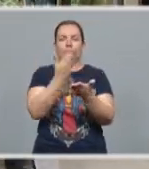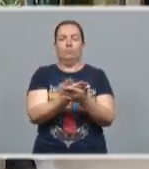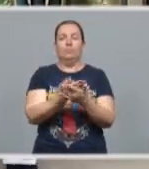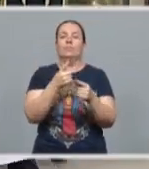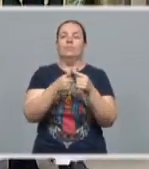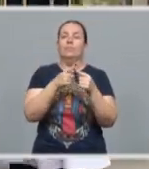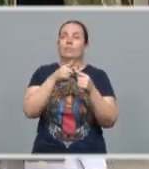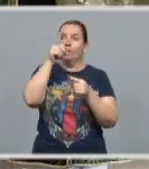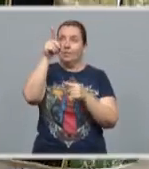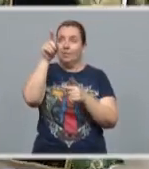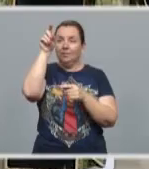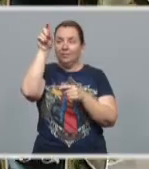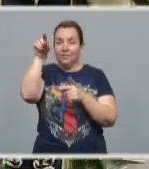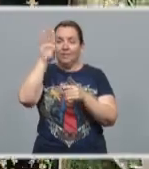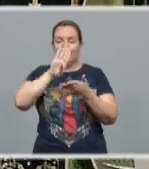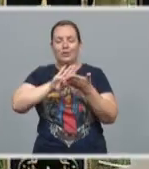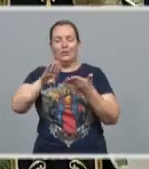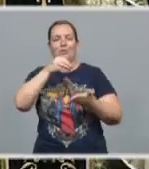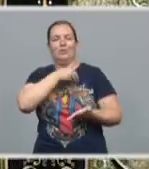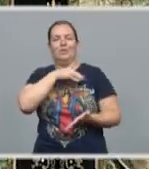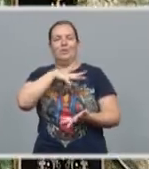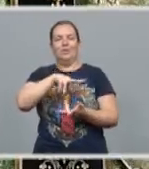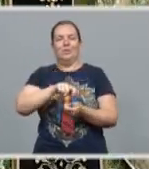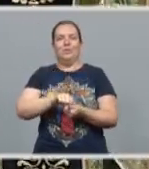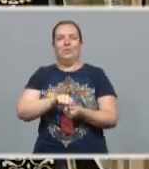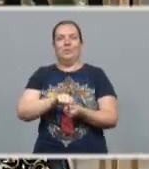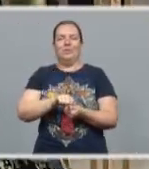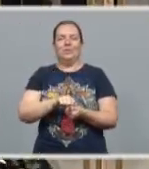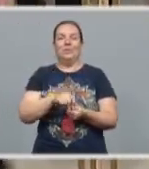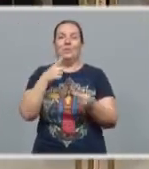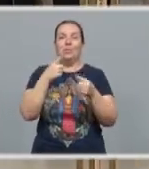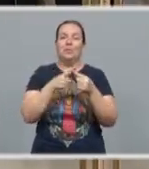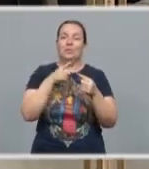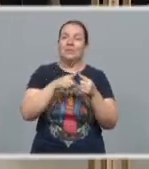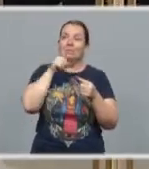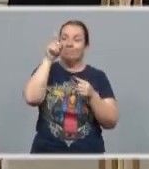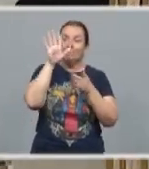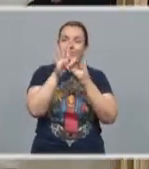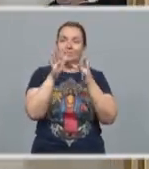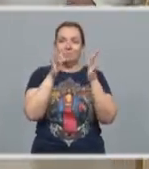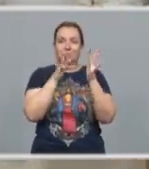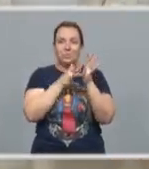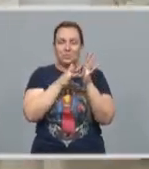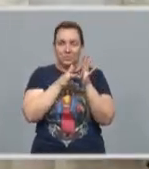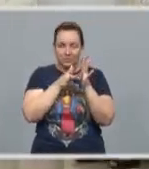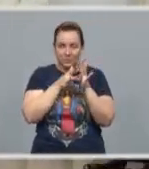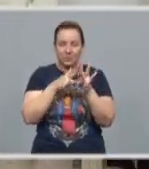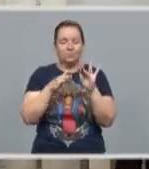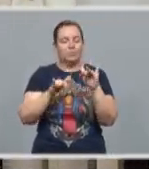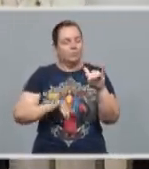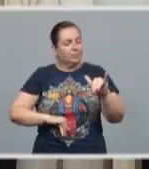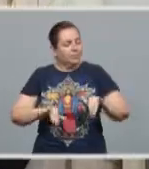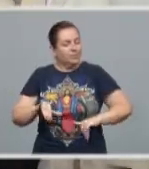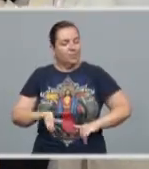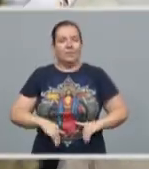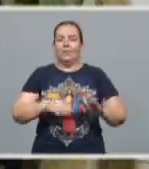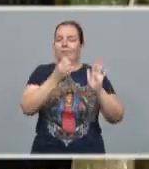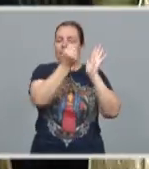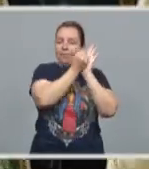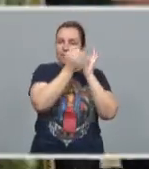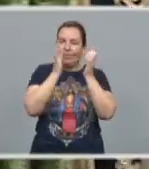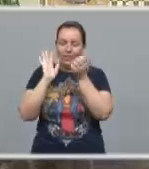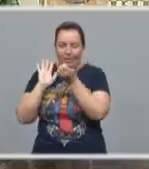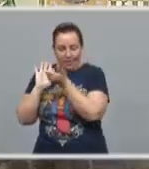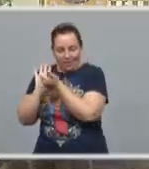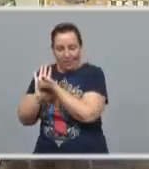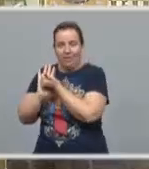porque sois aquele que tira o pecado do mundo, porque foste aquele que padeceste na paixão, sois aquele